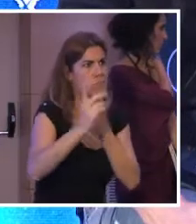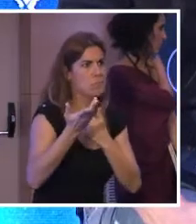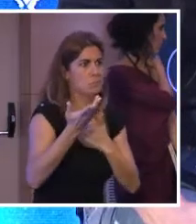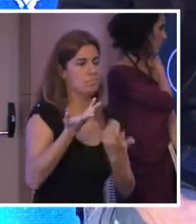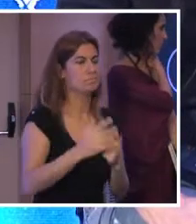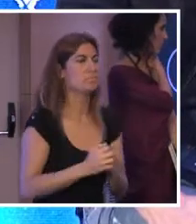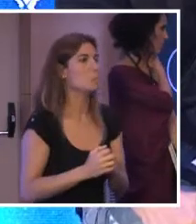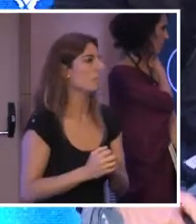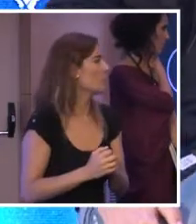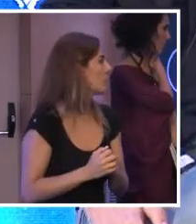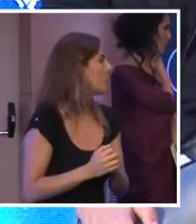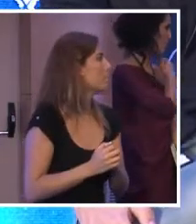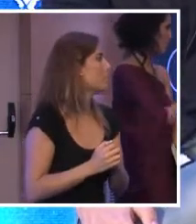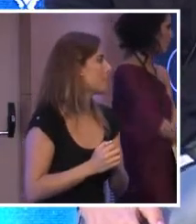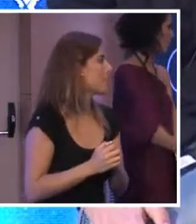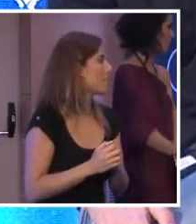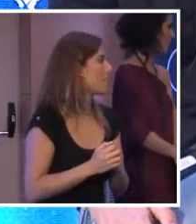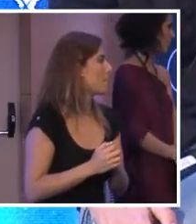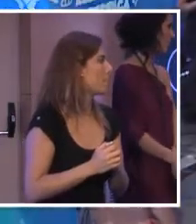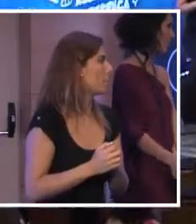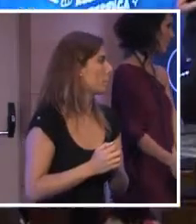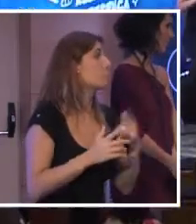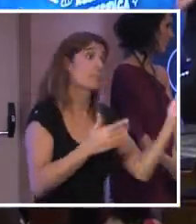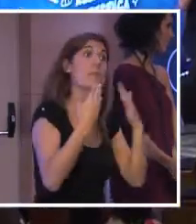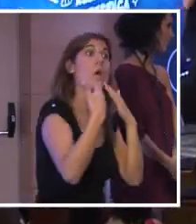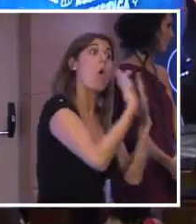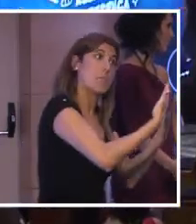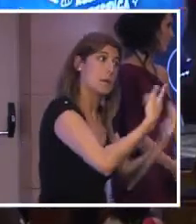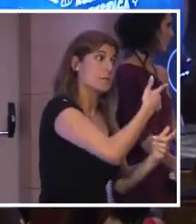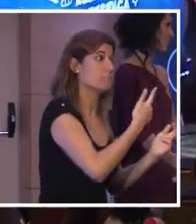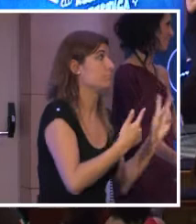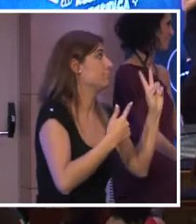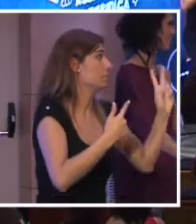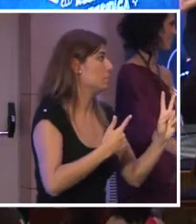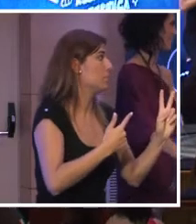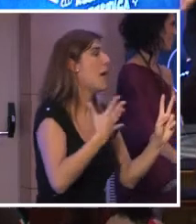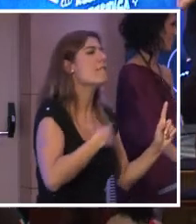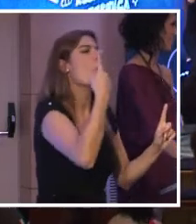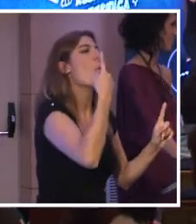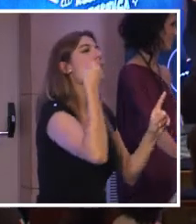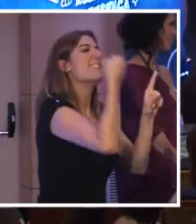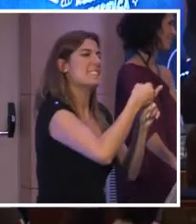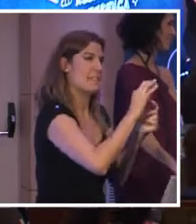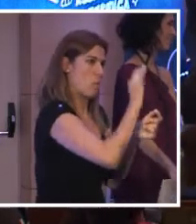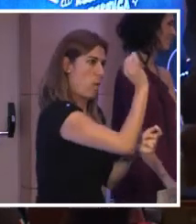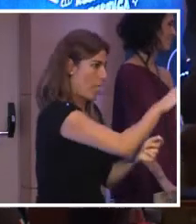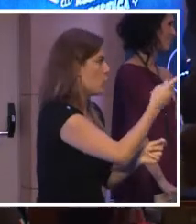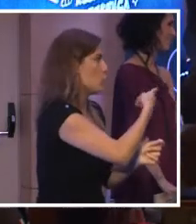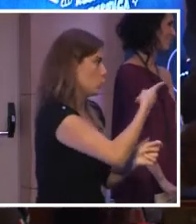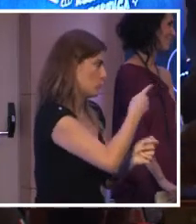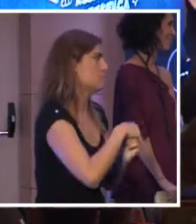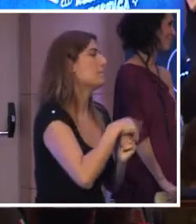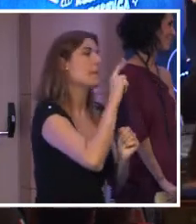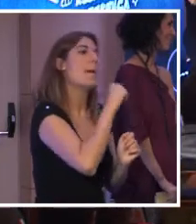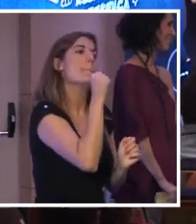Né? Muito obrigada. É isso. Agradeço imenso ter estado aqui. Eu tenho um desafio para o António, para o Bruno e também